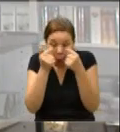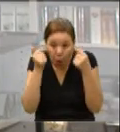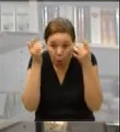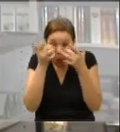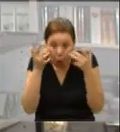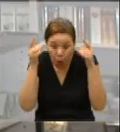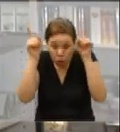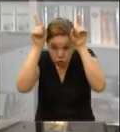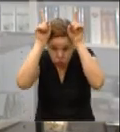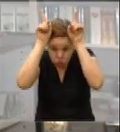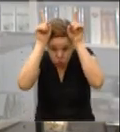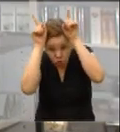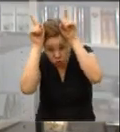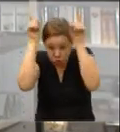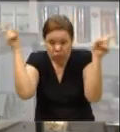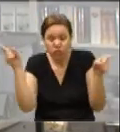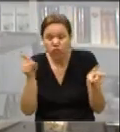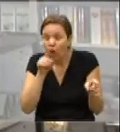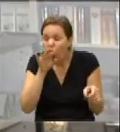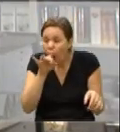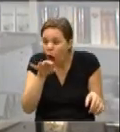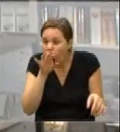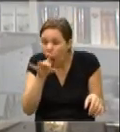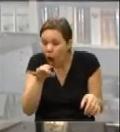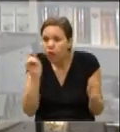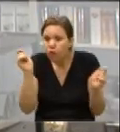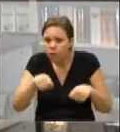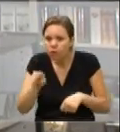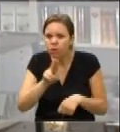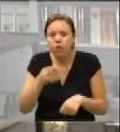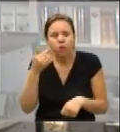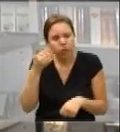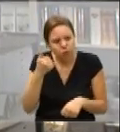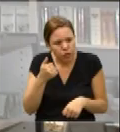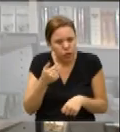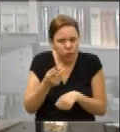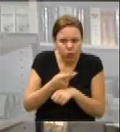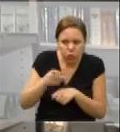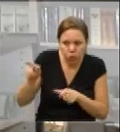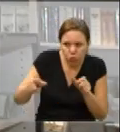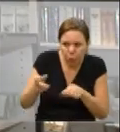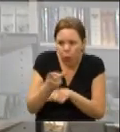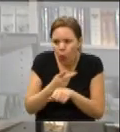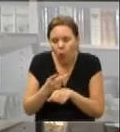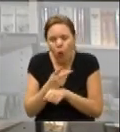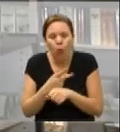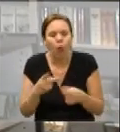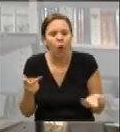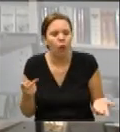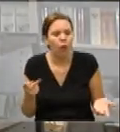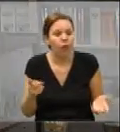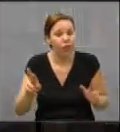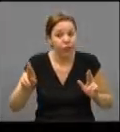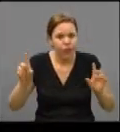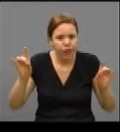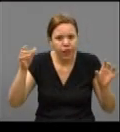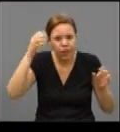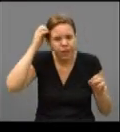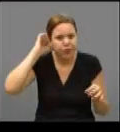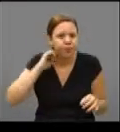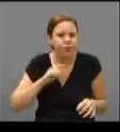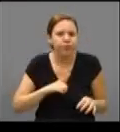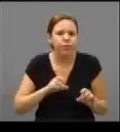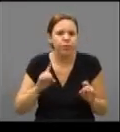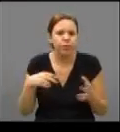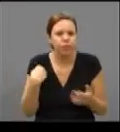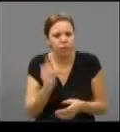os chifres, tudo que tem no dragão serve para alguma coisa. Então eles caçam esses dragões. E são dragões assim bem diferentes desses